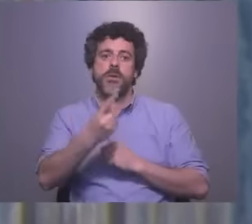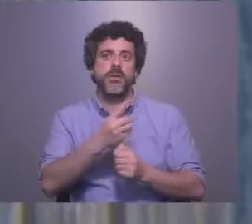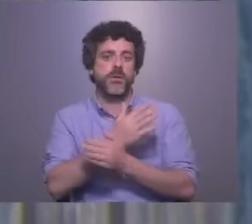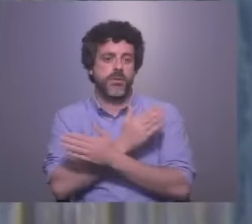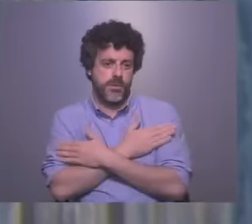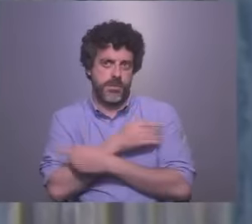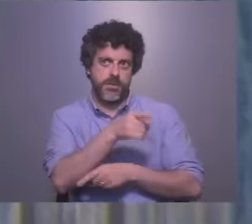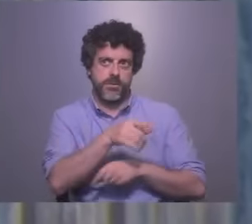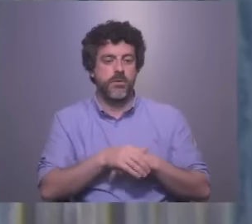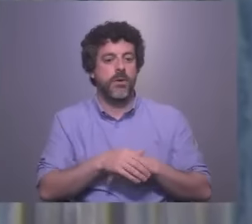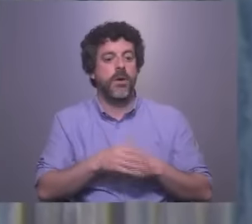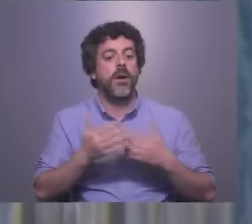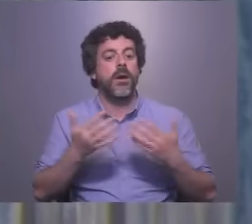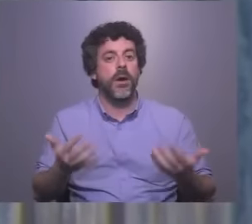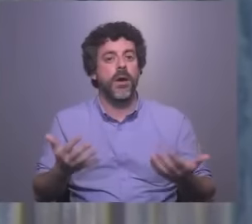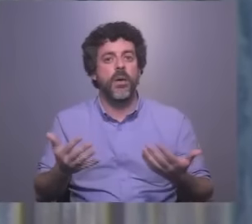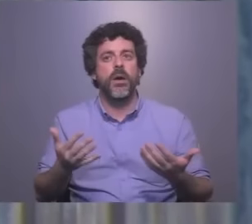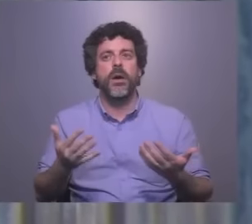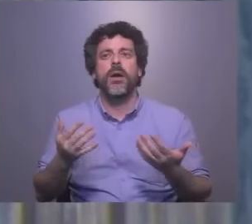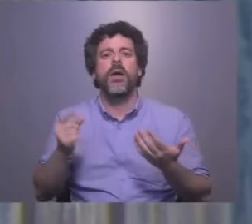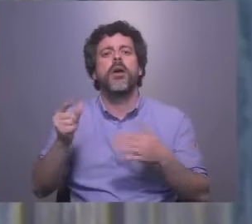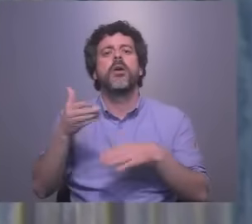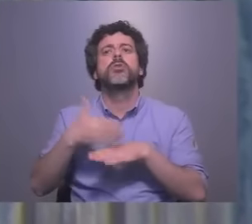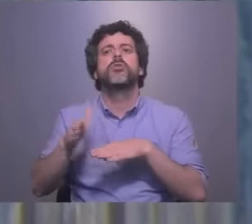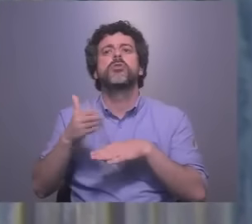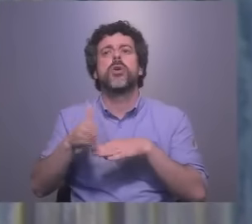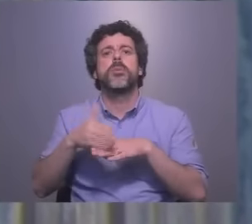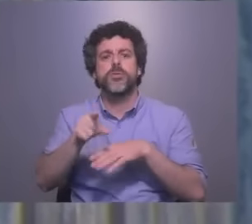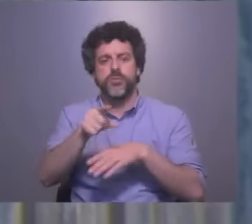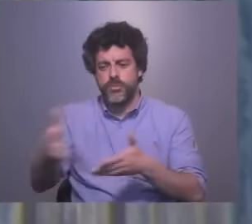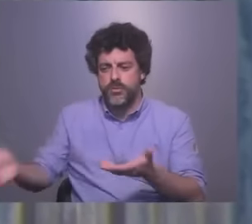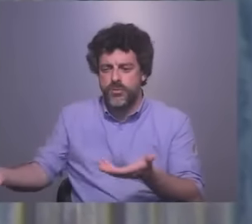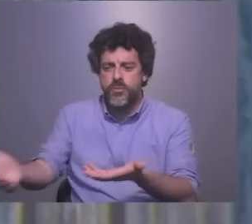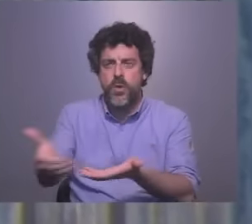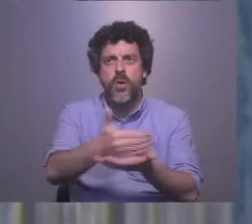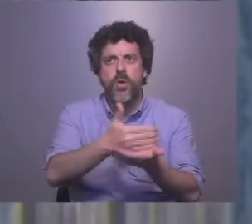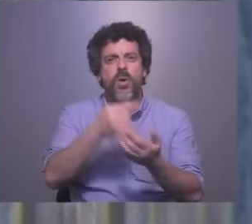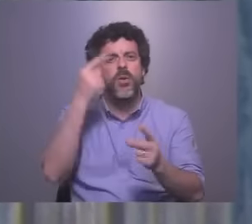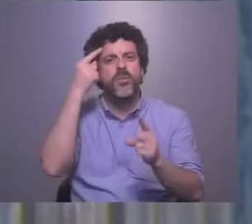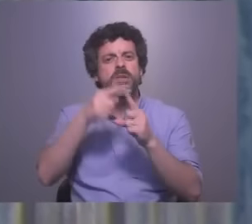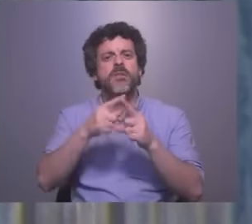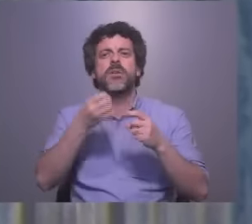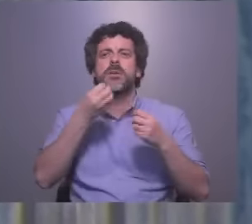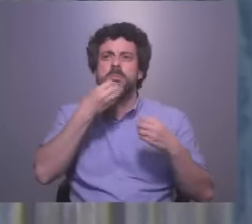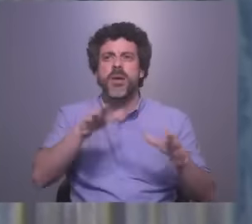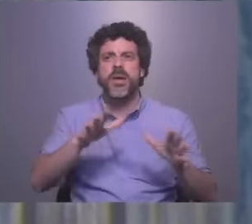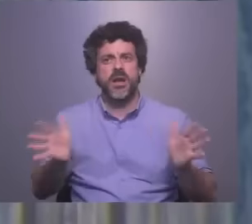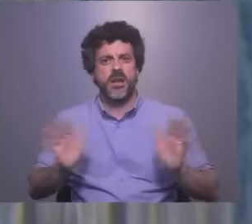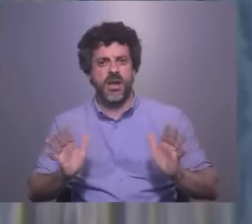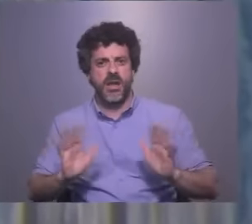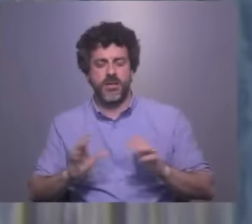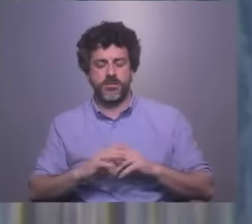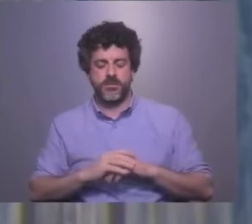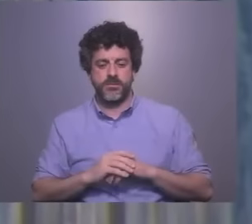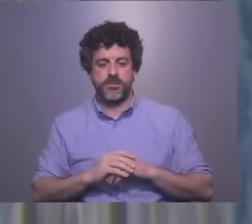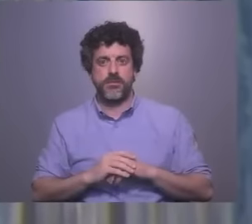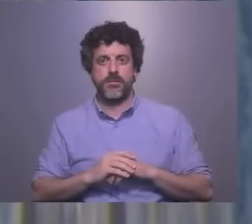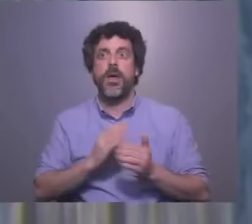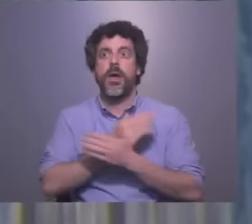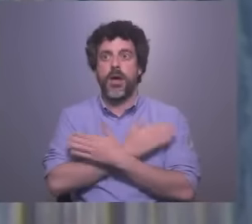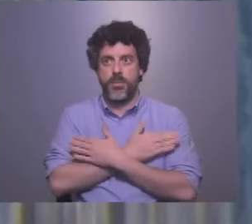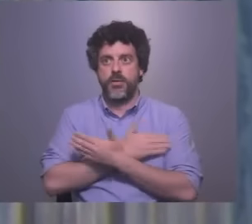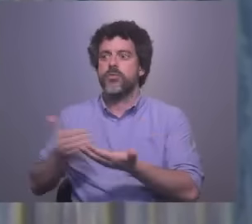mesmo com os peixes, e comeram quanto quiseram. Quando ficaram saciados, Jesus